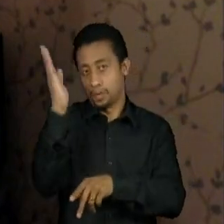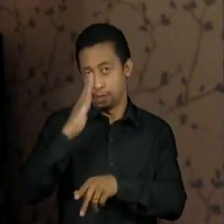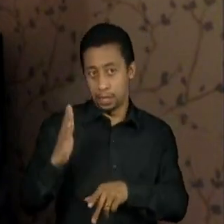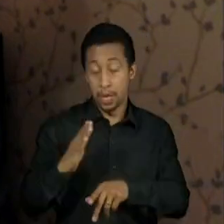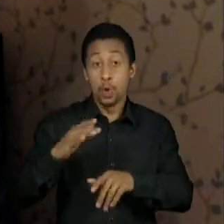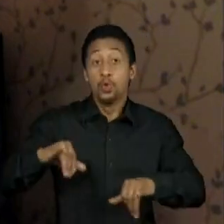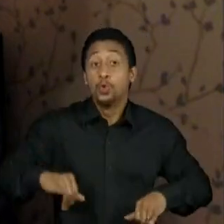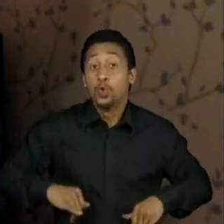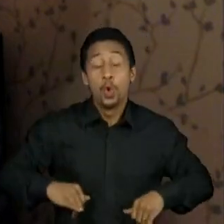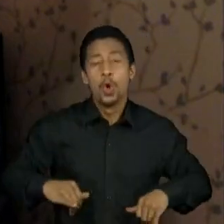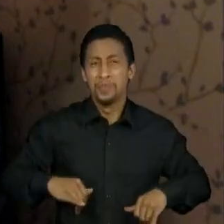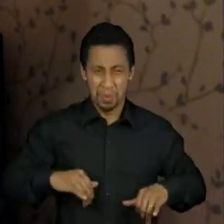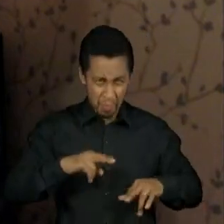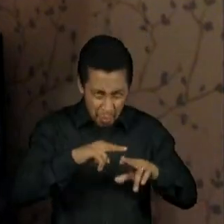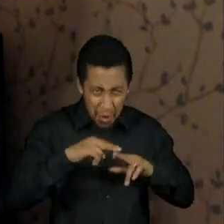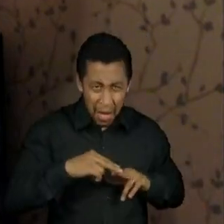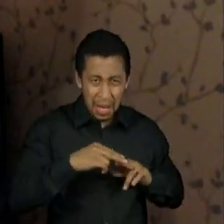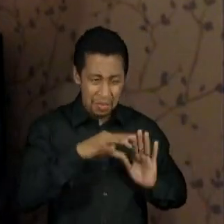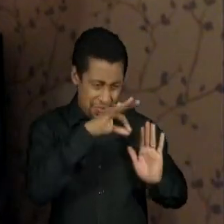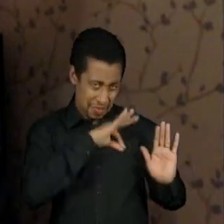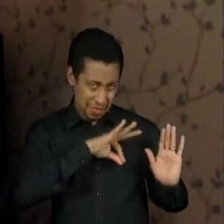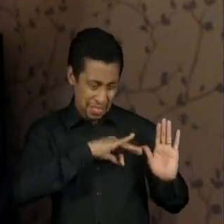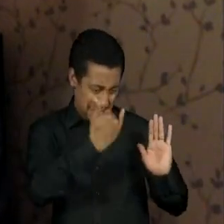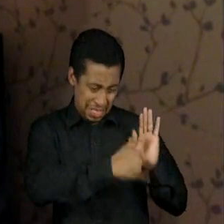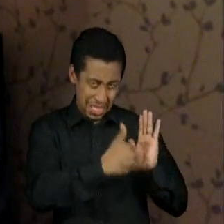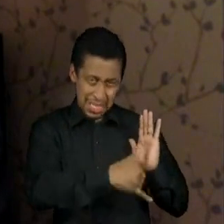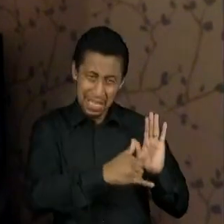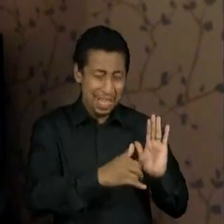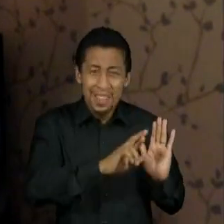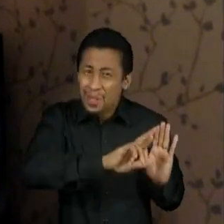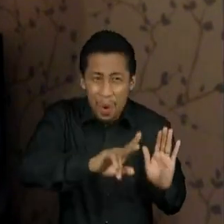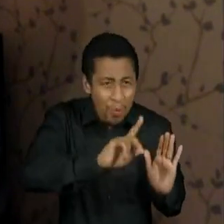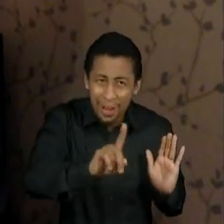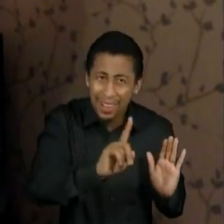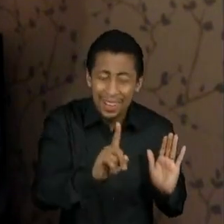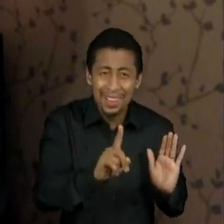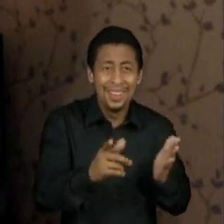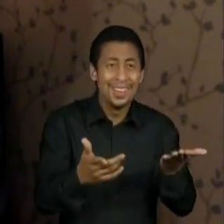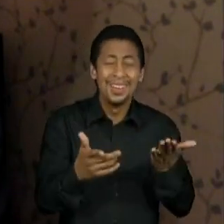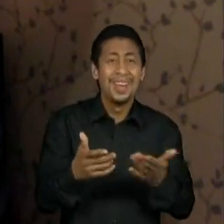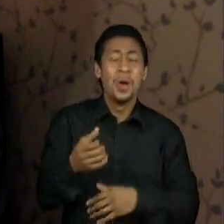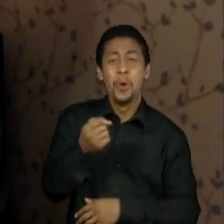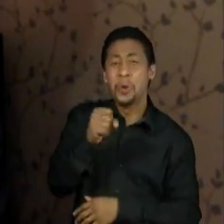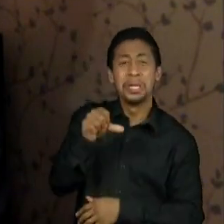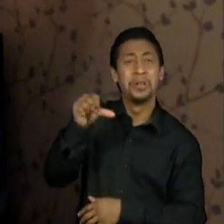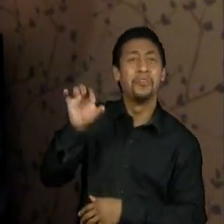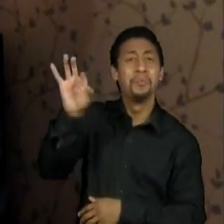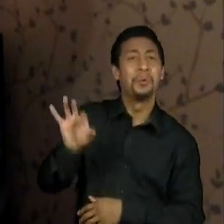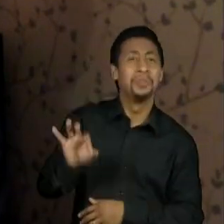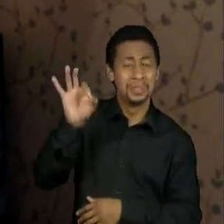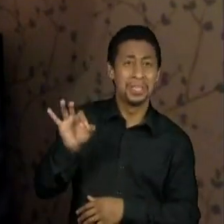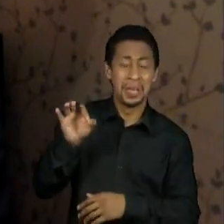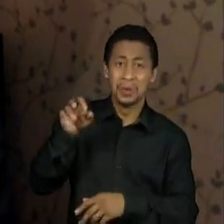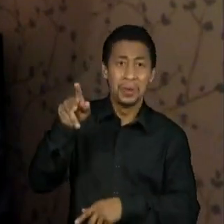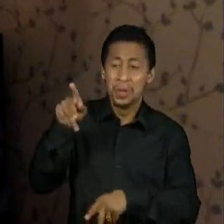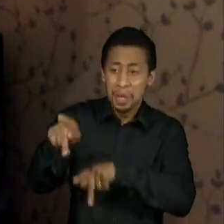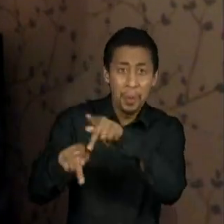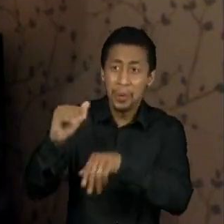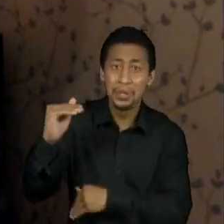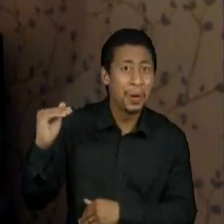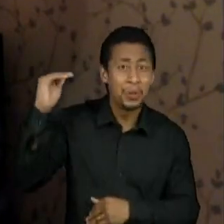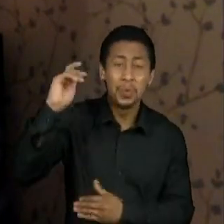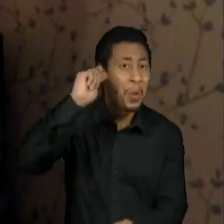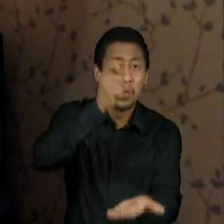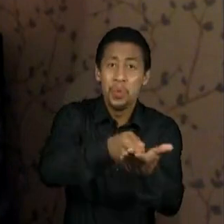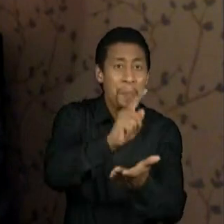renda. 84% dos brasileiros adultos não pagam imposto de renda. O que pesa no bolso desse cidadão, desses